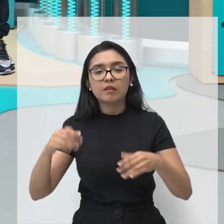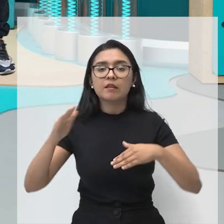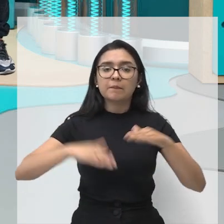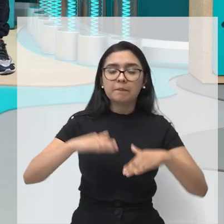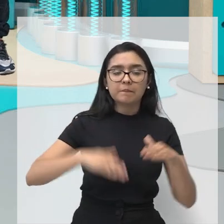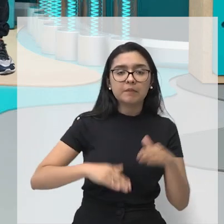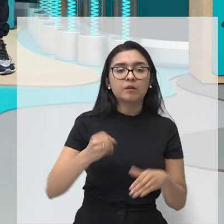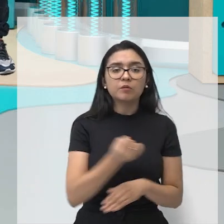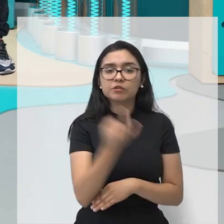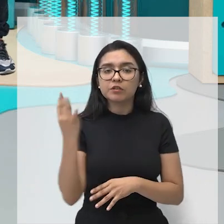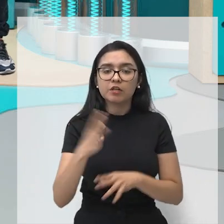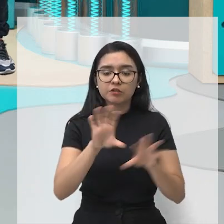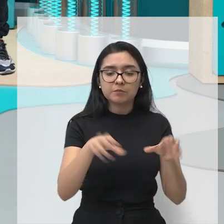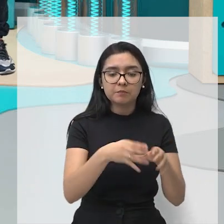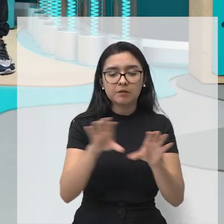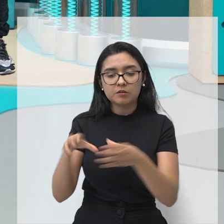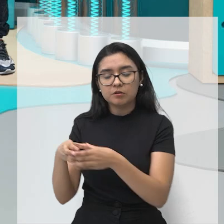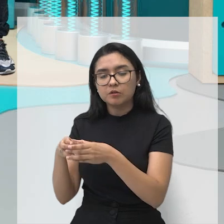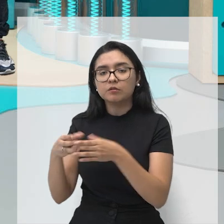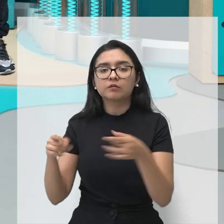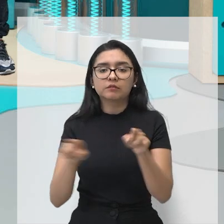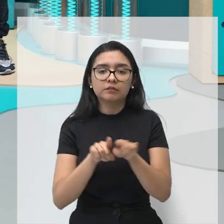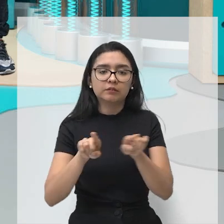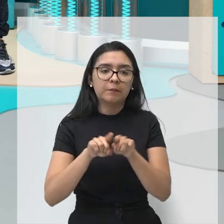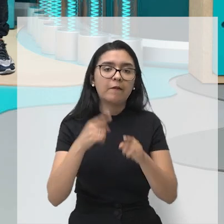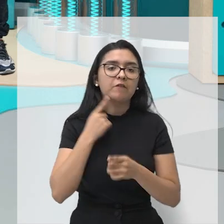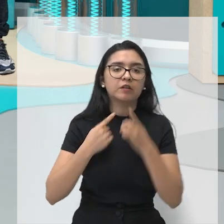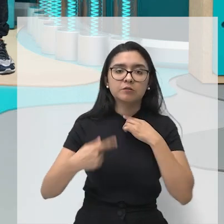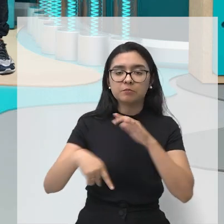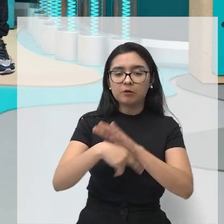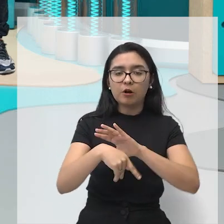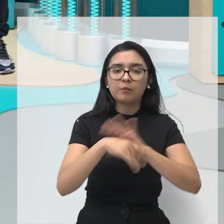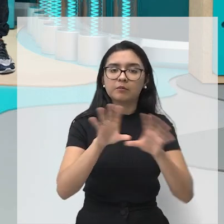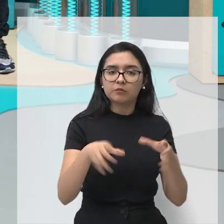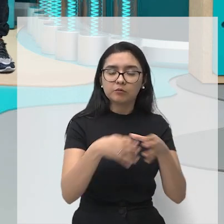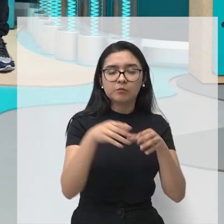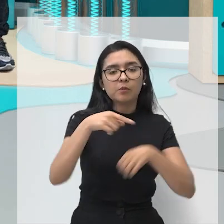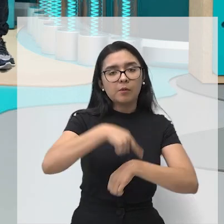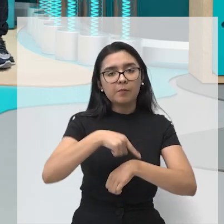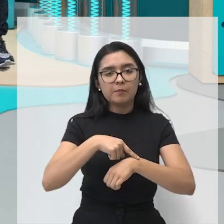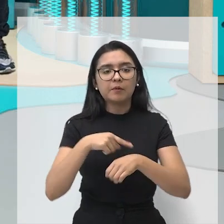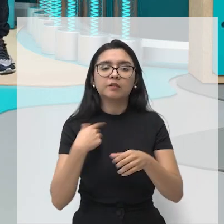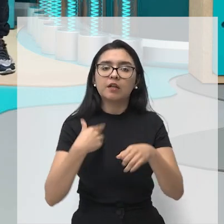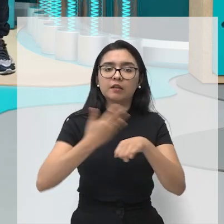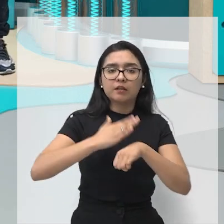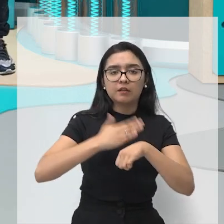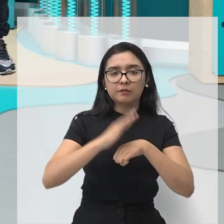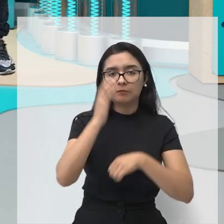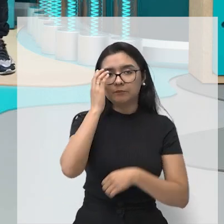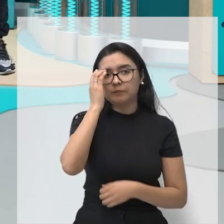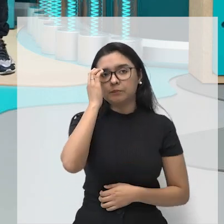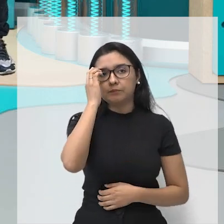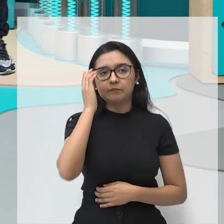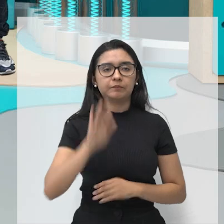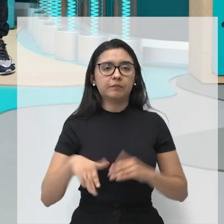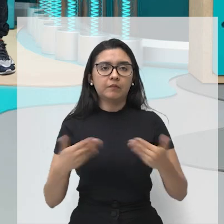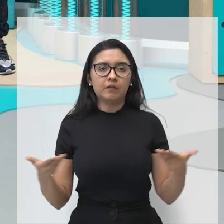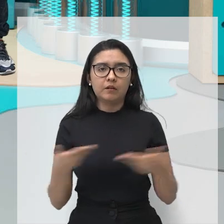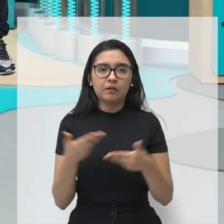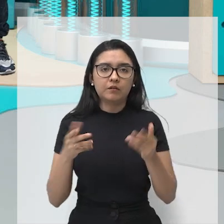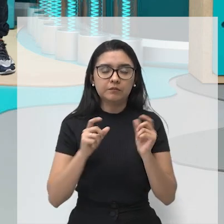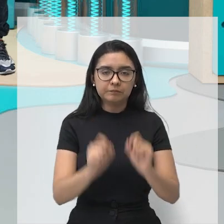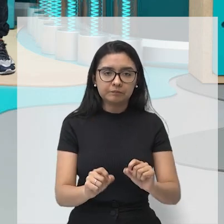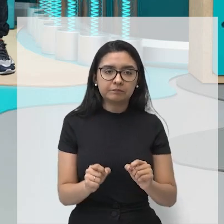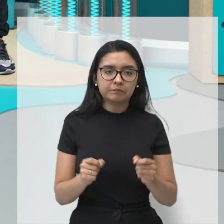do número de atletas, da motivação ali do grupo que esteja praticando, que esteja treinando. A gente vai conhecer um